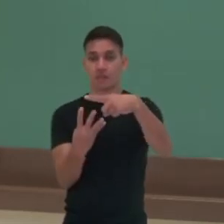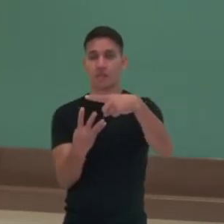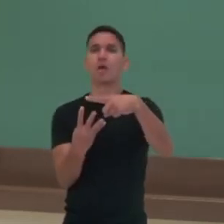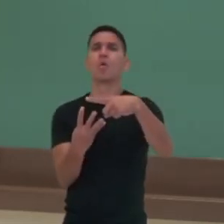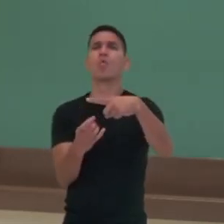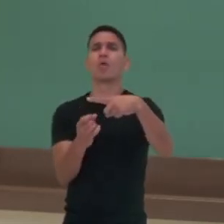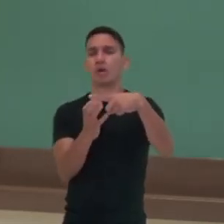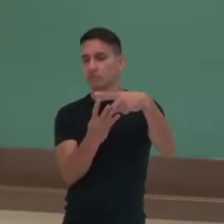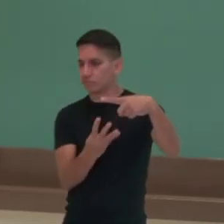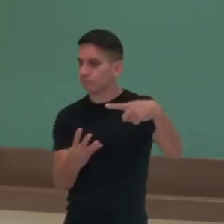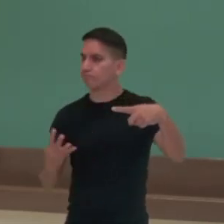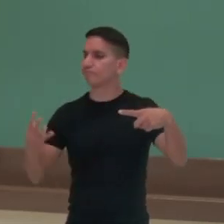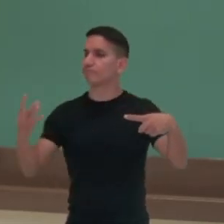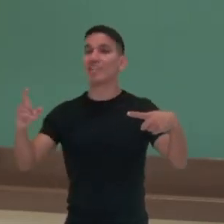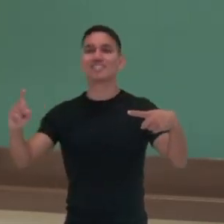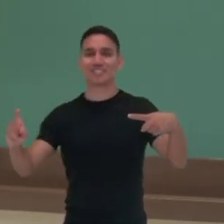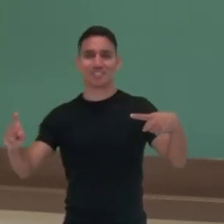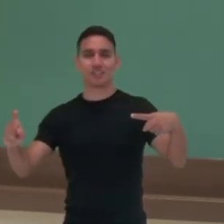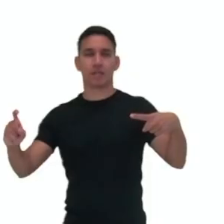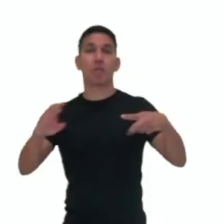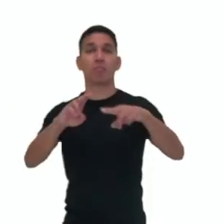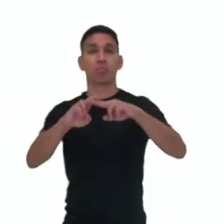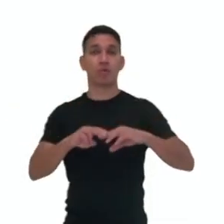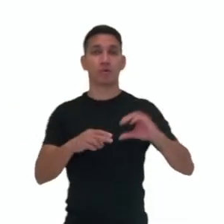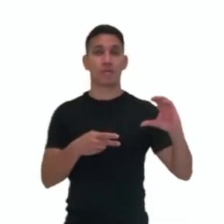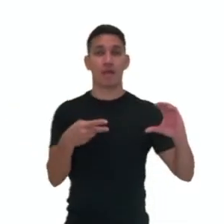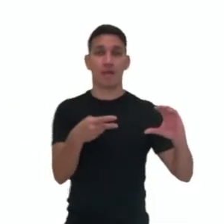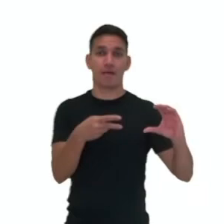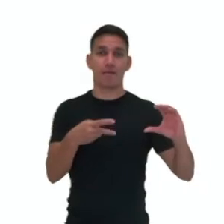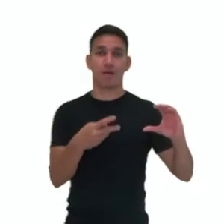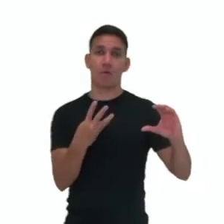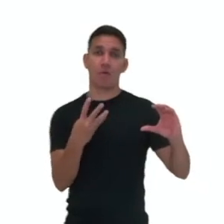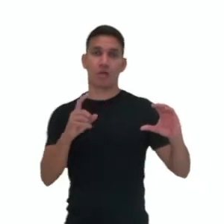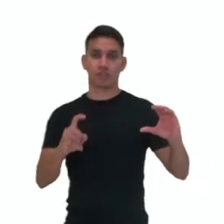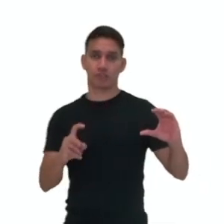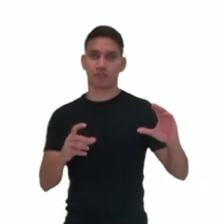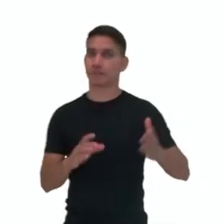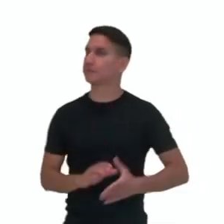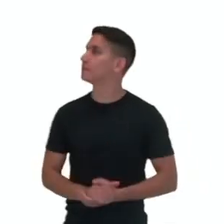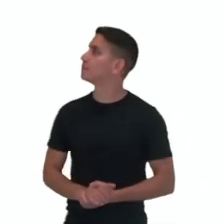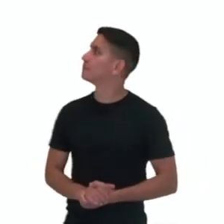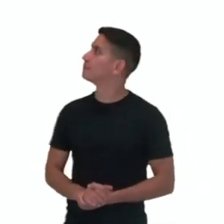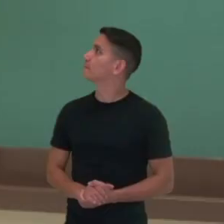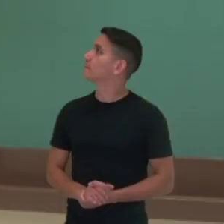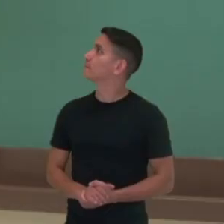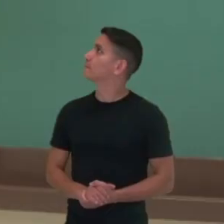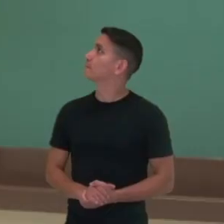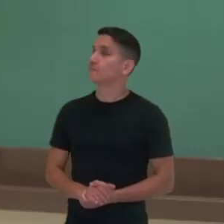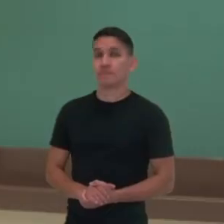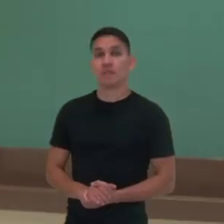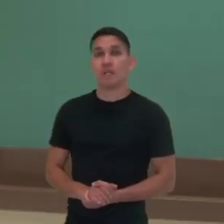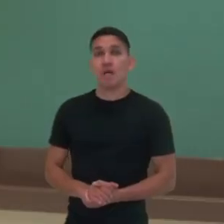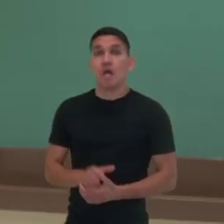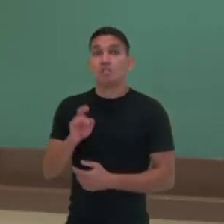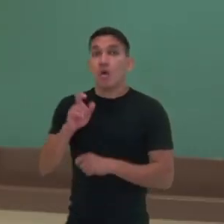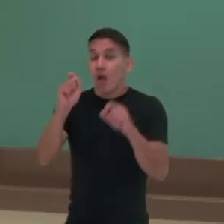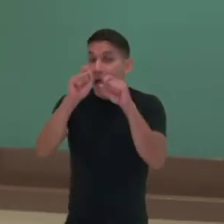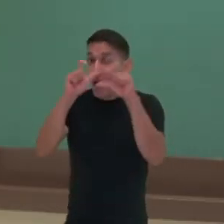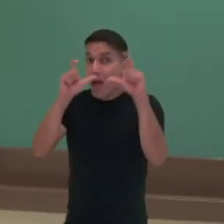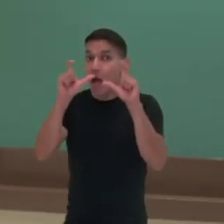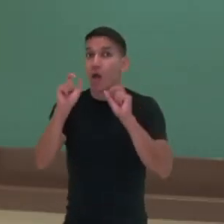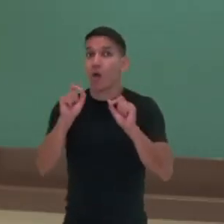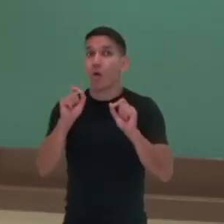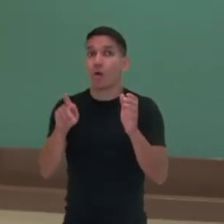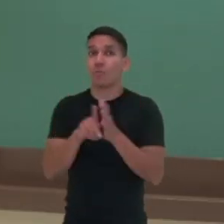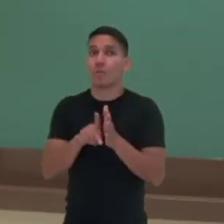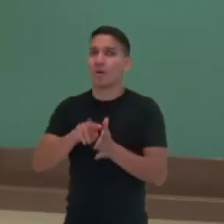Esse 4 está dividindo, passa para o outro lado, multiplicando. Ó, só se atentem aqui, que aqui não